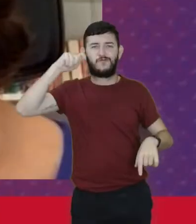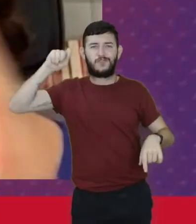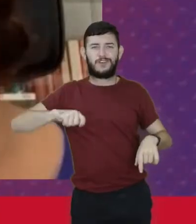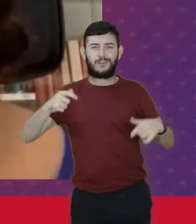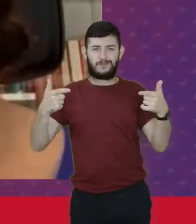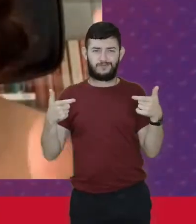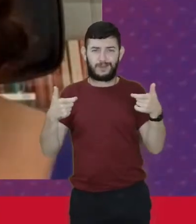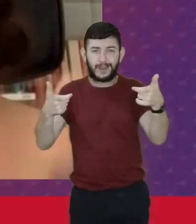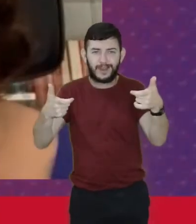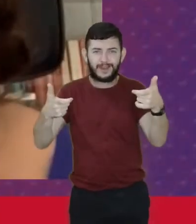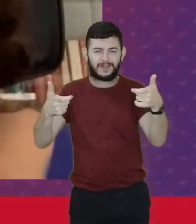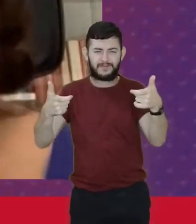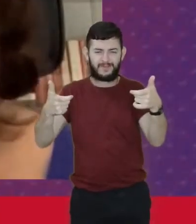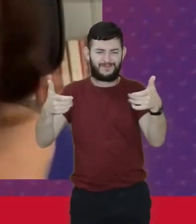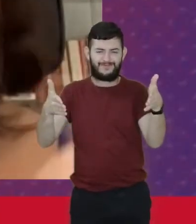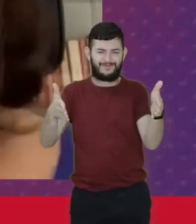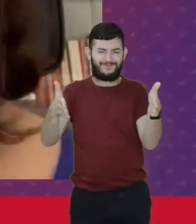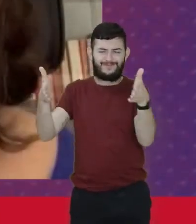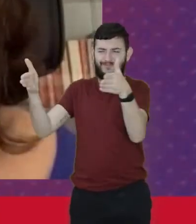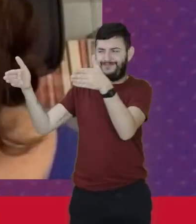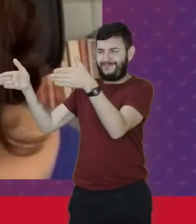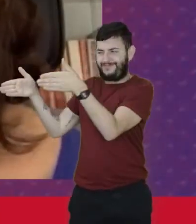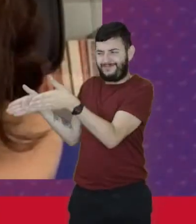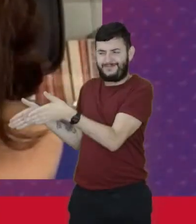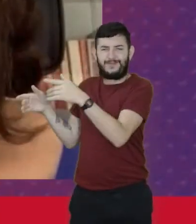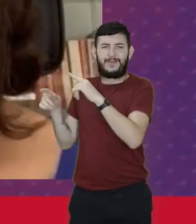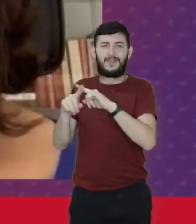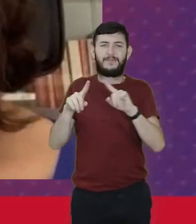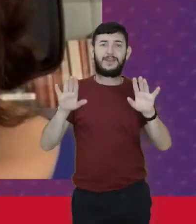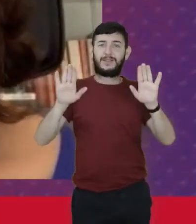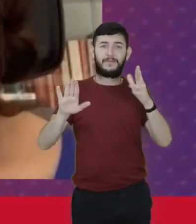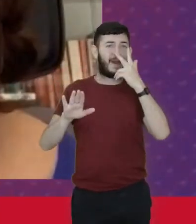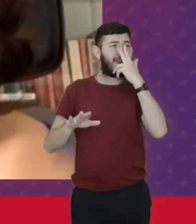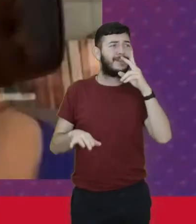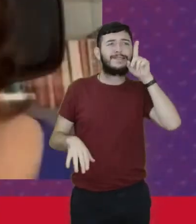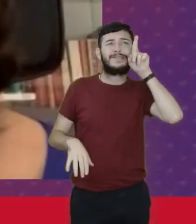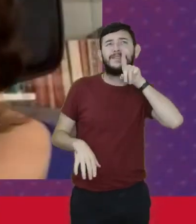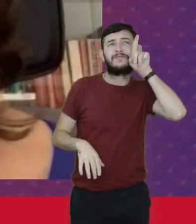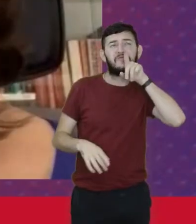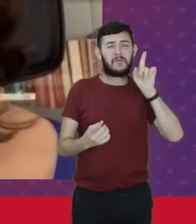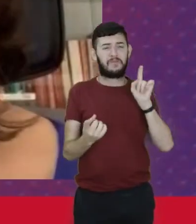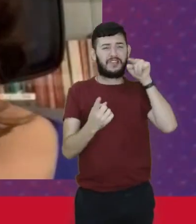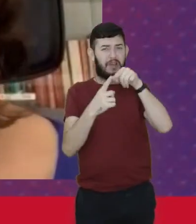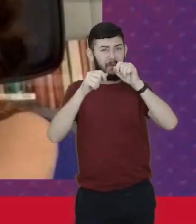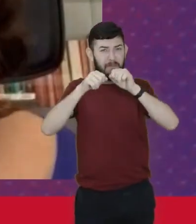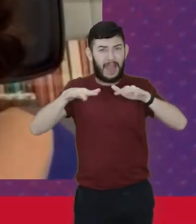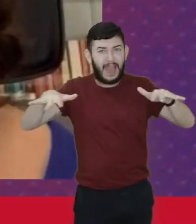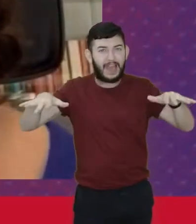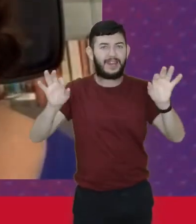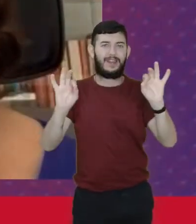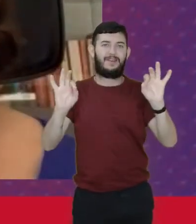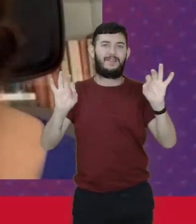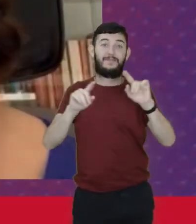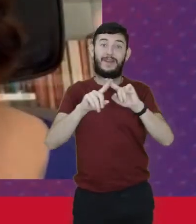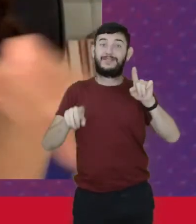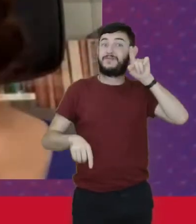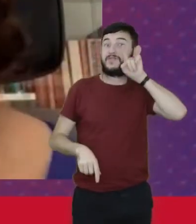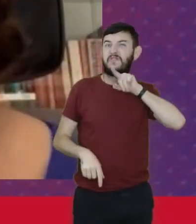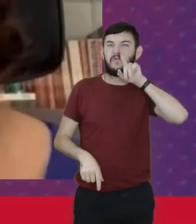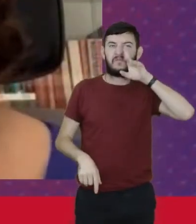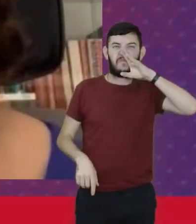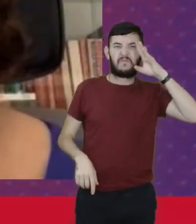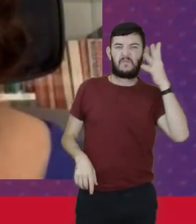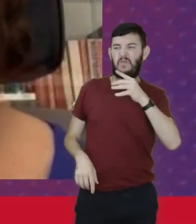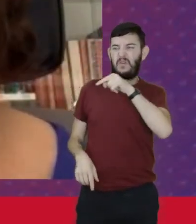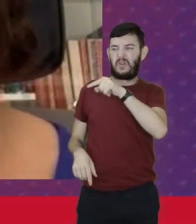com vocês. Por quê? É como se os Estados Unidos não tivessem objetivos expansionistas. Ele acusava a União Soviética de ter